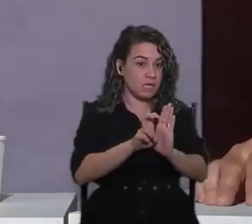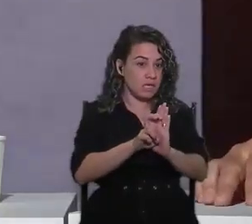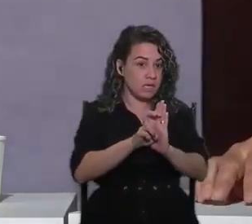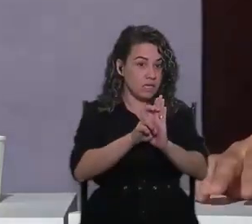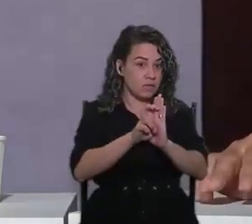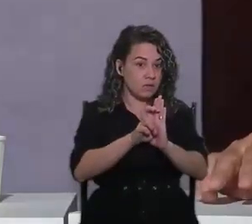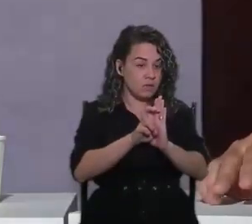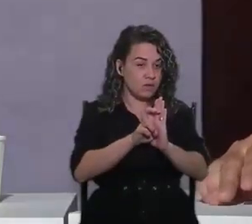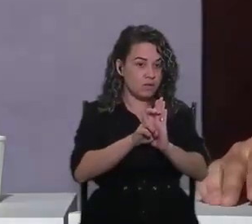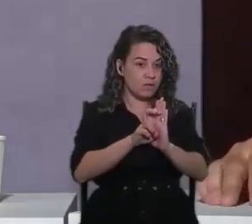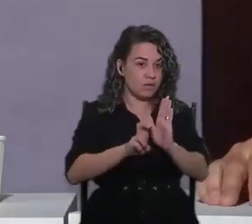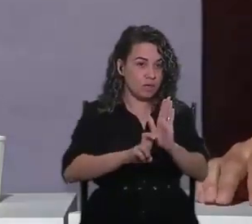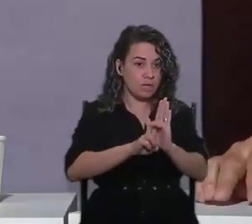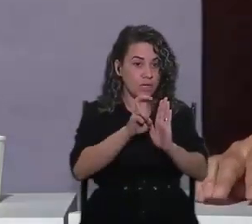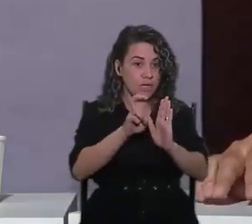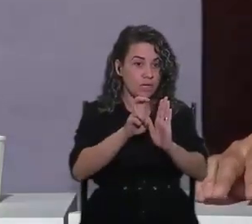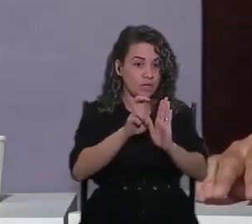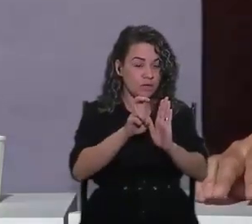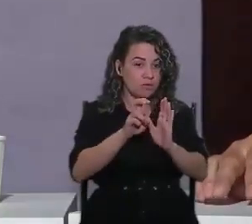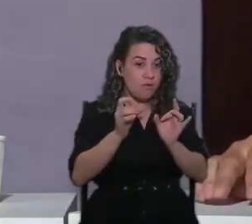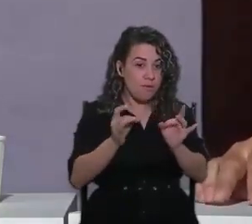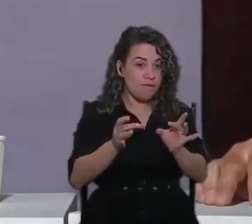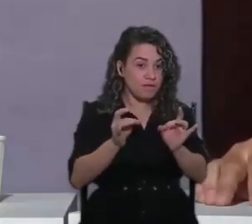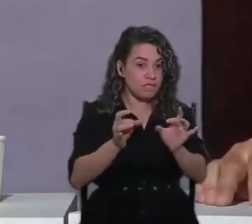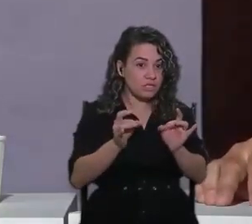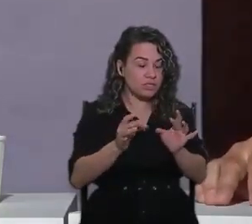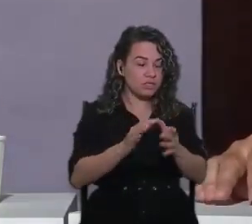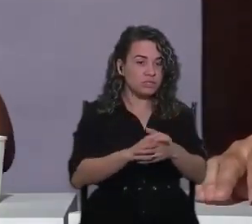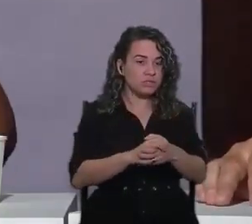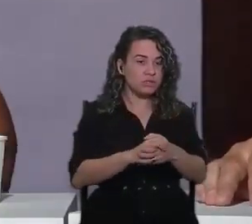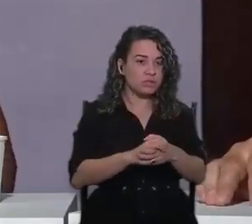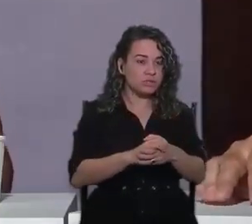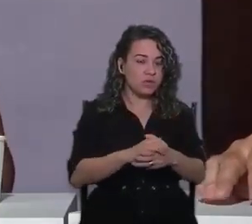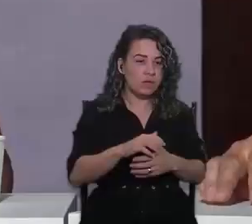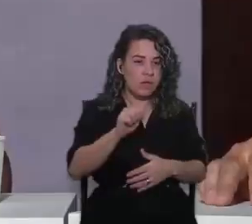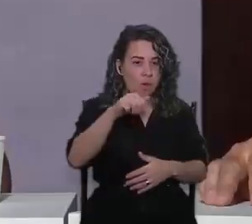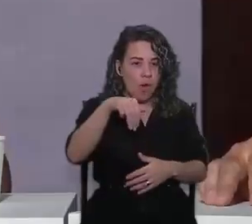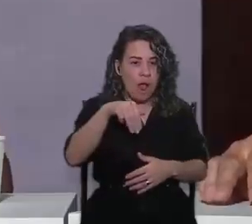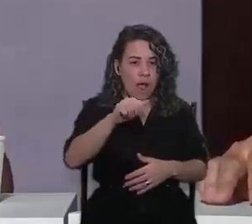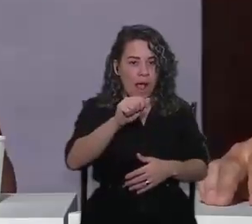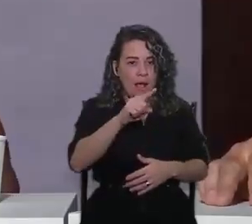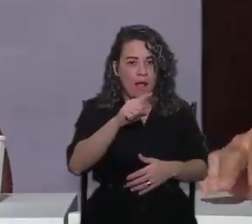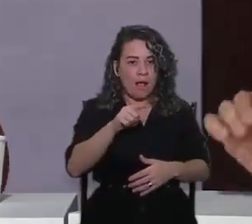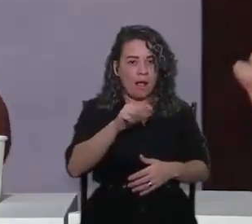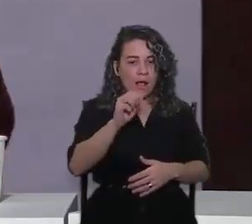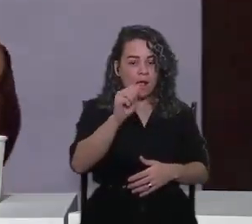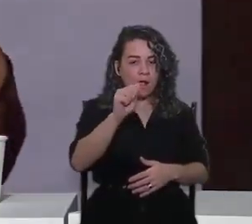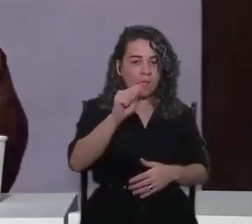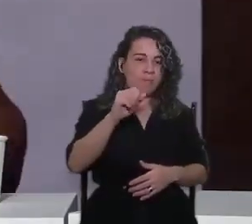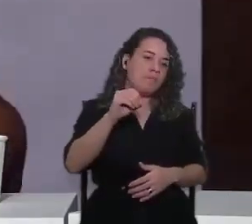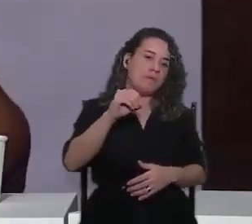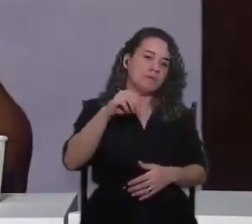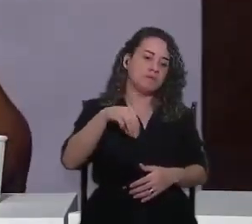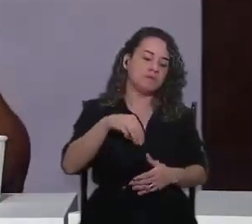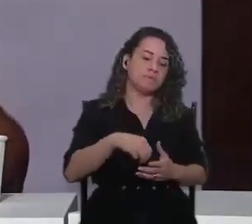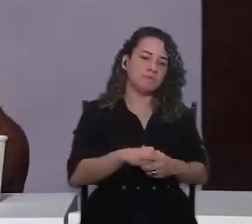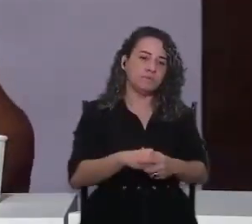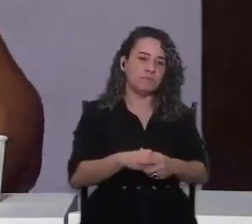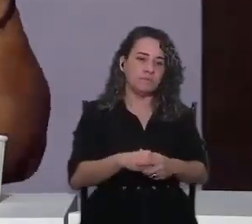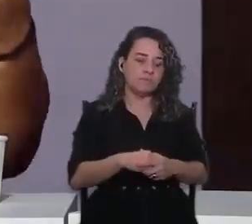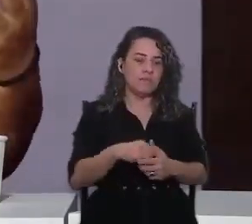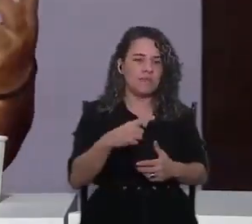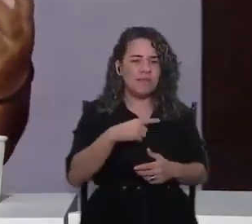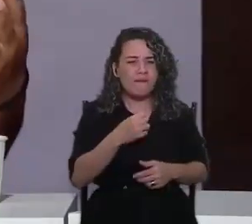Amazon, entendeu? Assim, nesse tempo. Então, e temos os booktubers, nós temos, por mais que muitas coisas pareçam